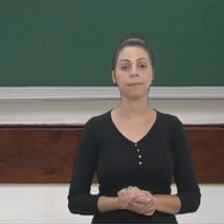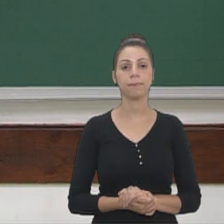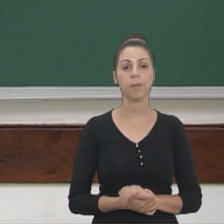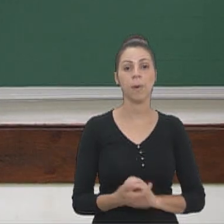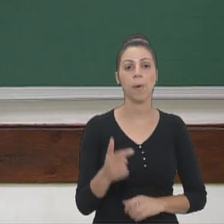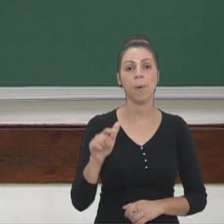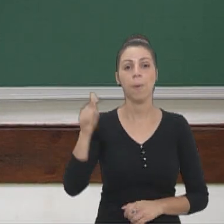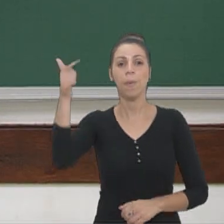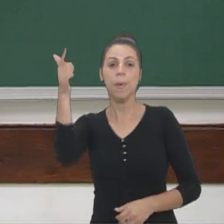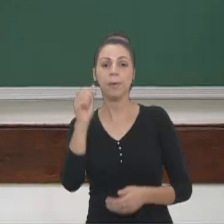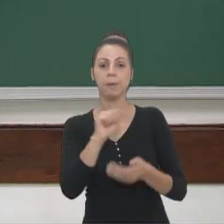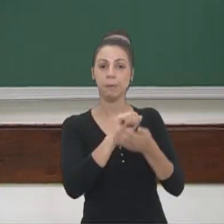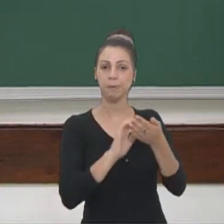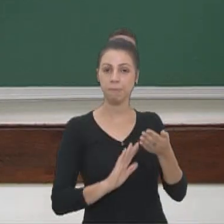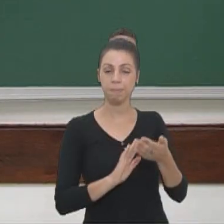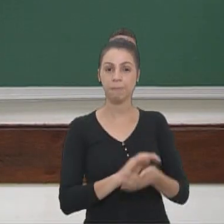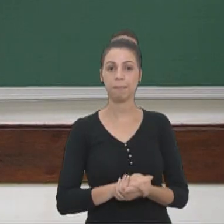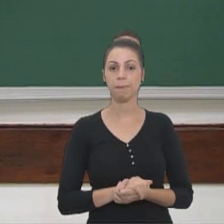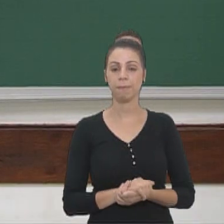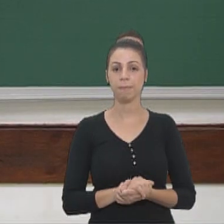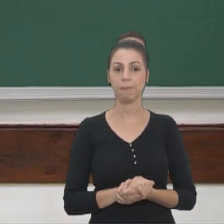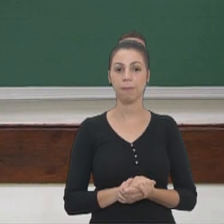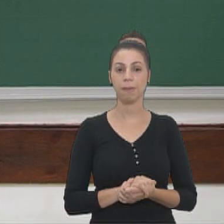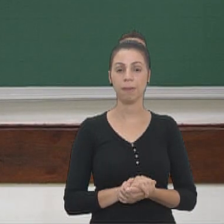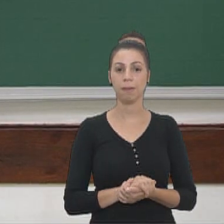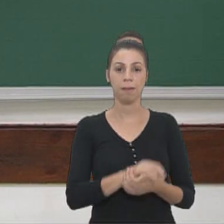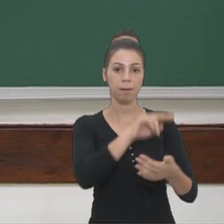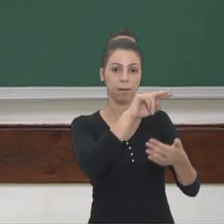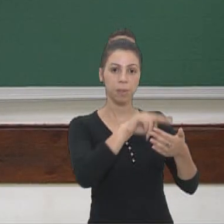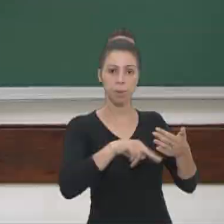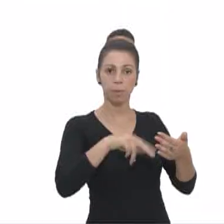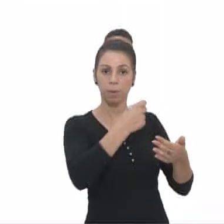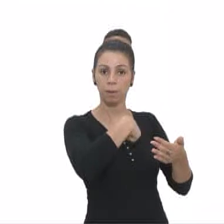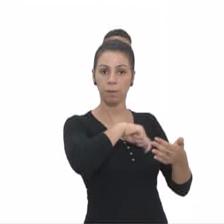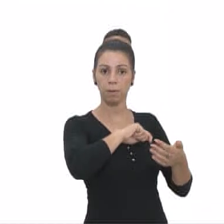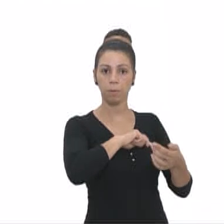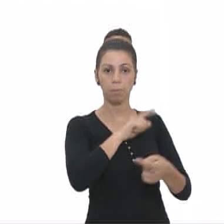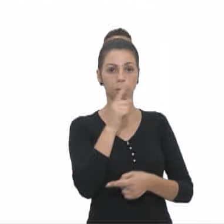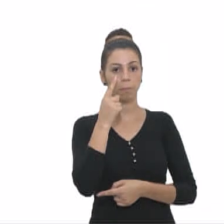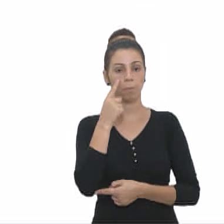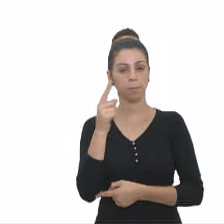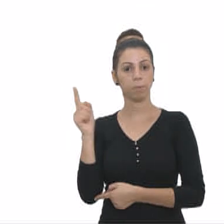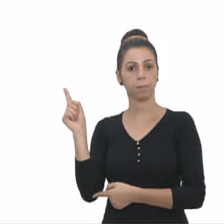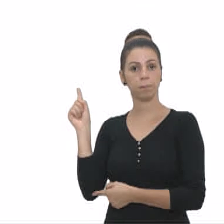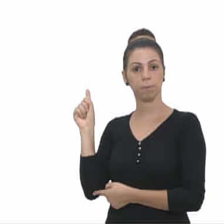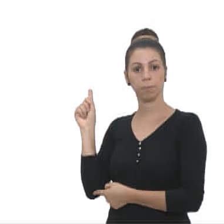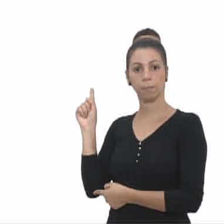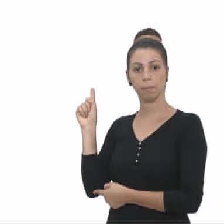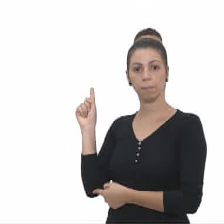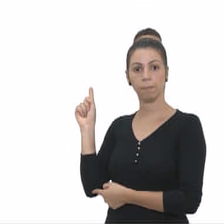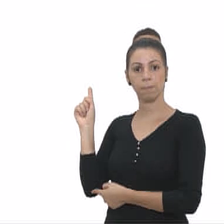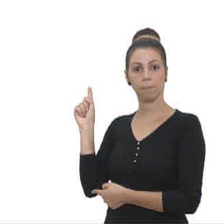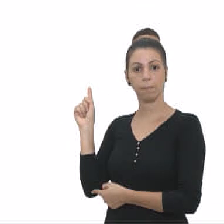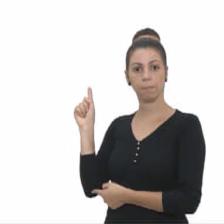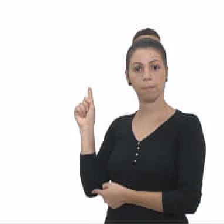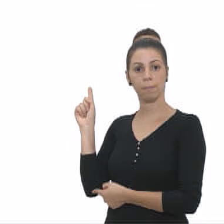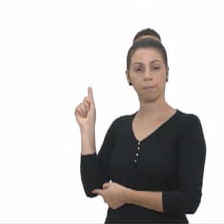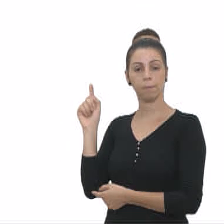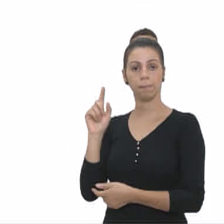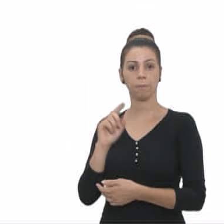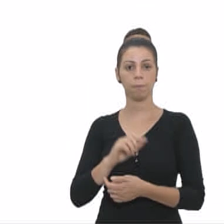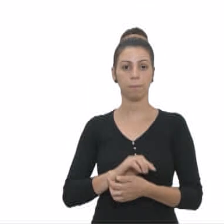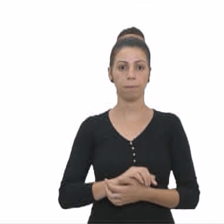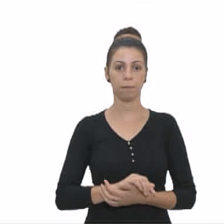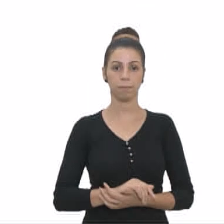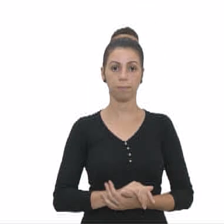Mais um exercício, pessoal. Se cambiarmos as expressões no arranhes, no molestes